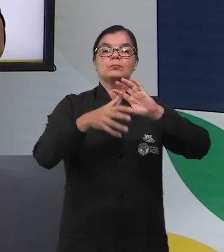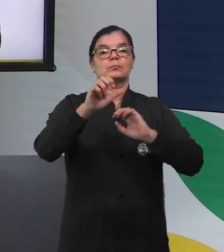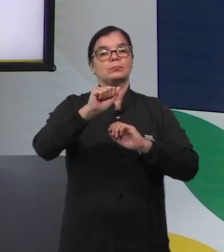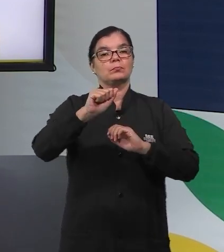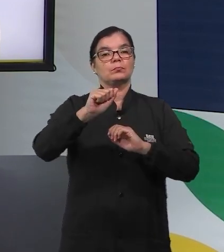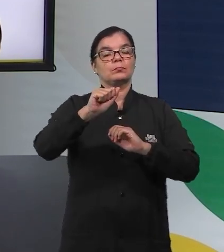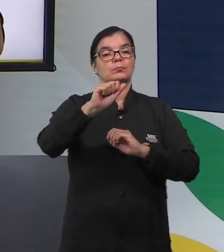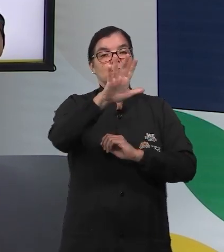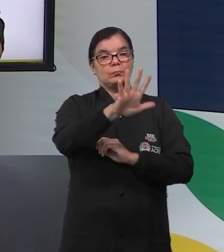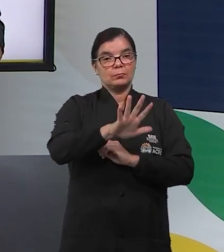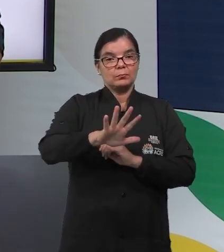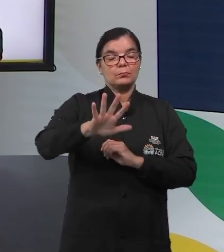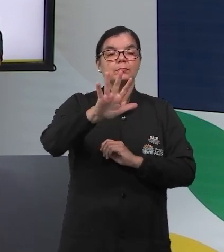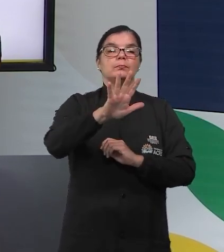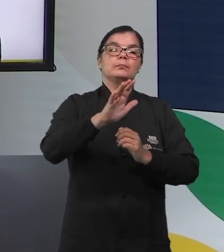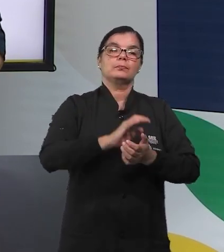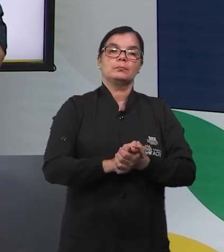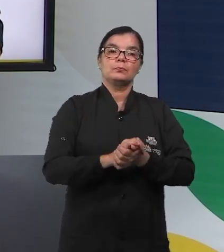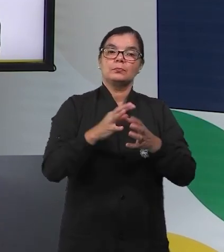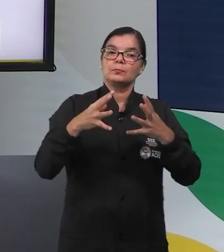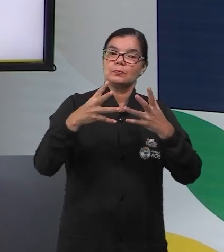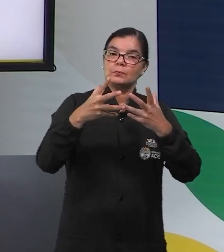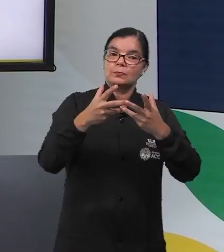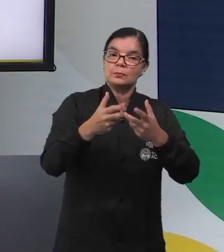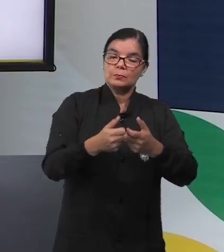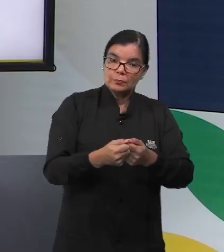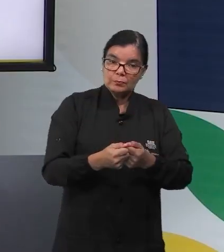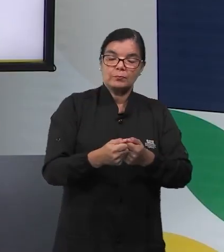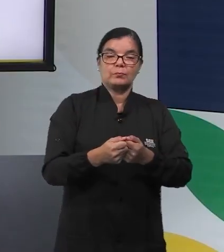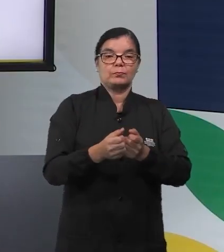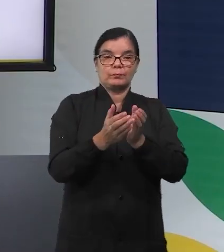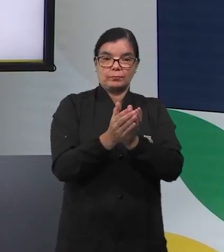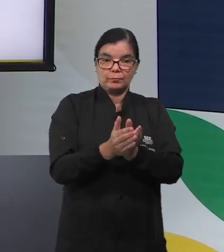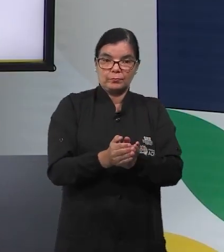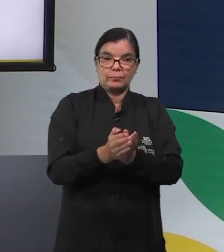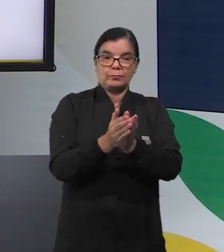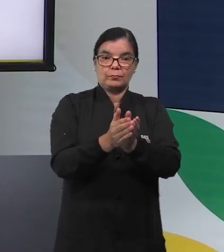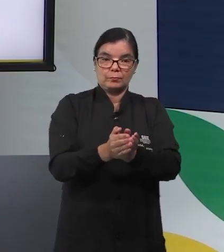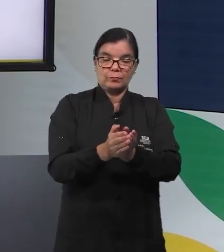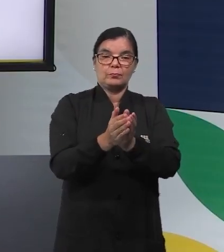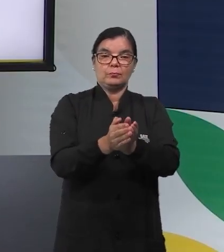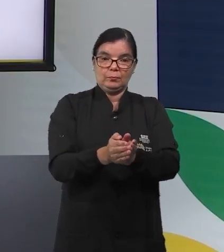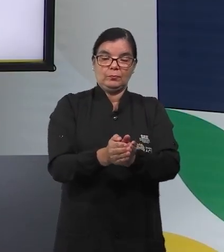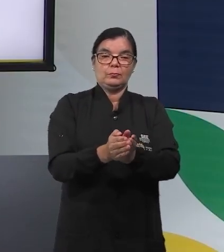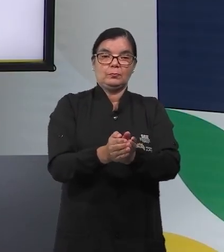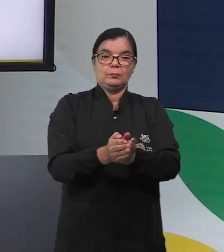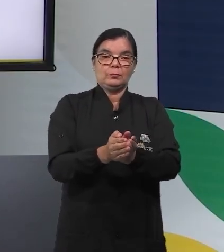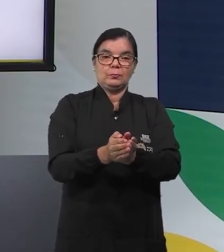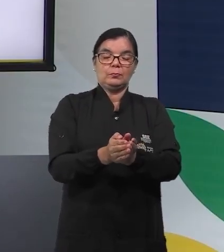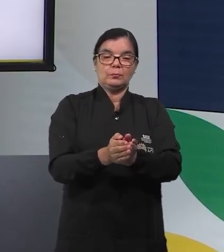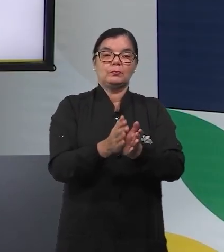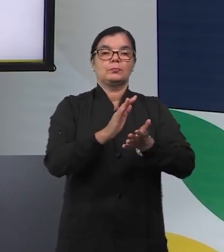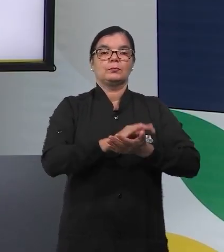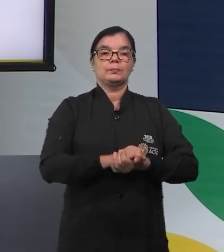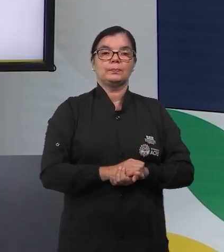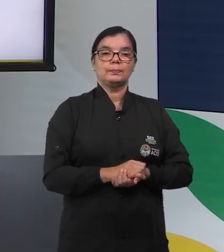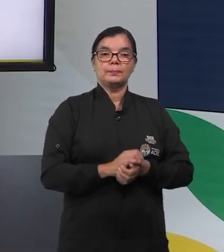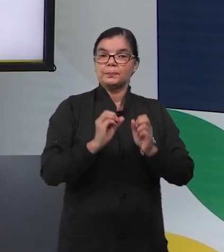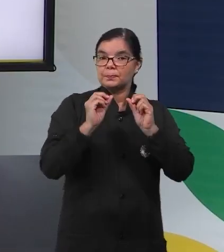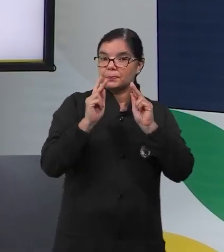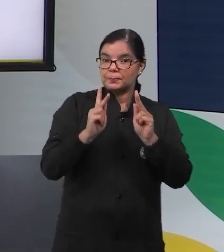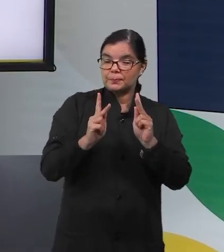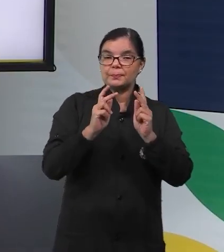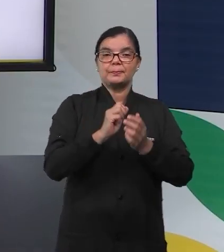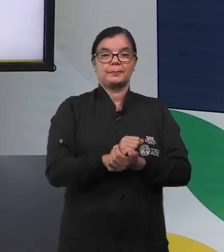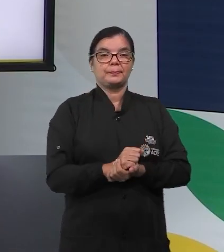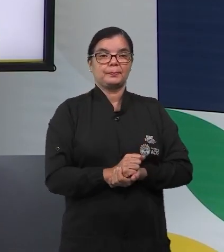com a Ásia. Tudo via mar Atlântico, via Oceano Atlântico. Ok,